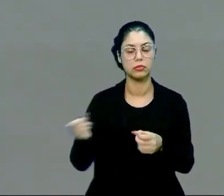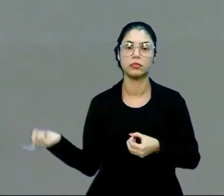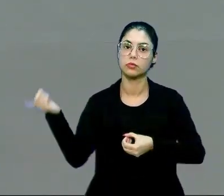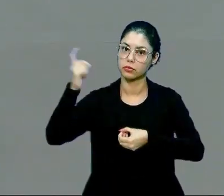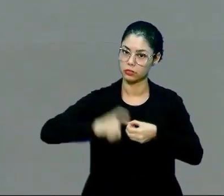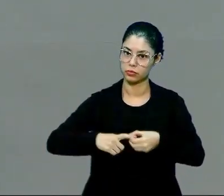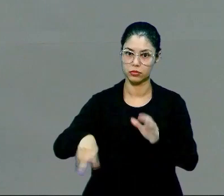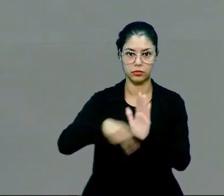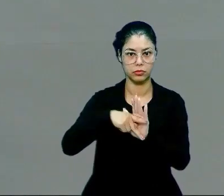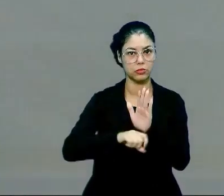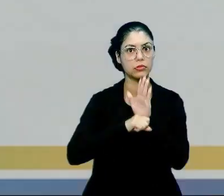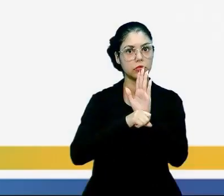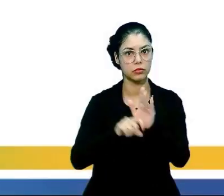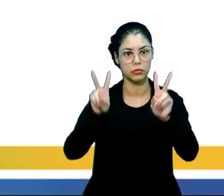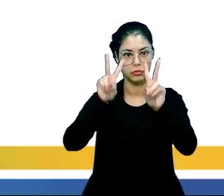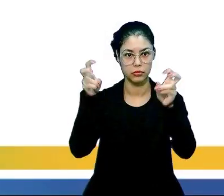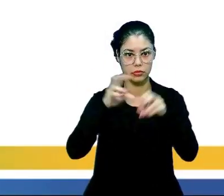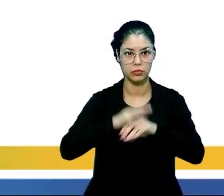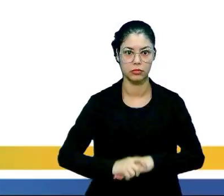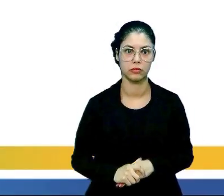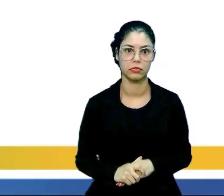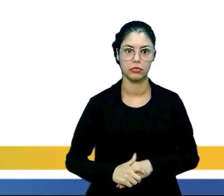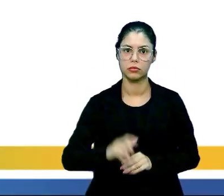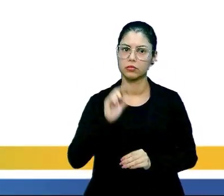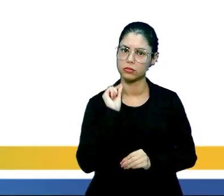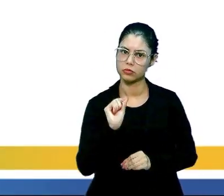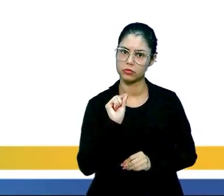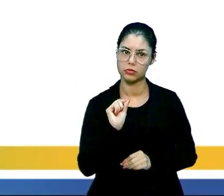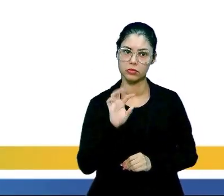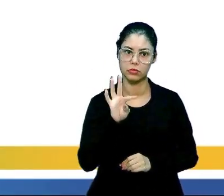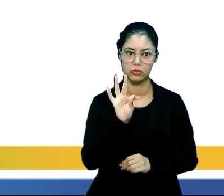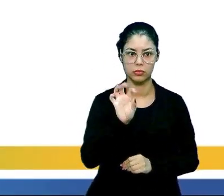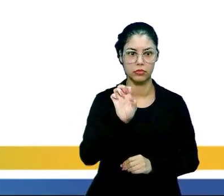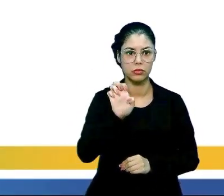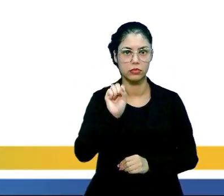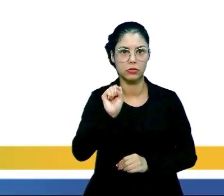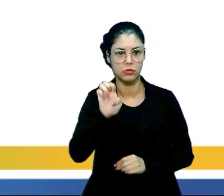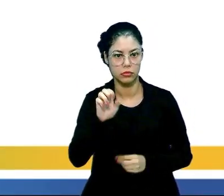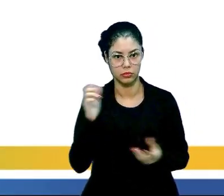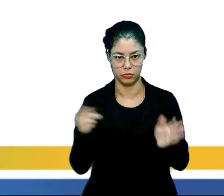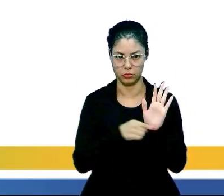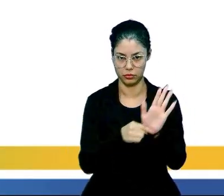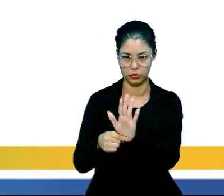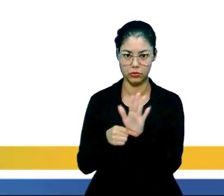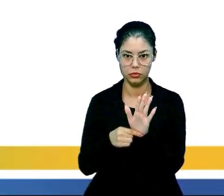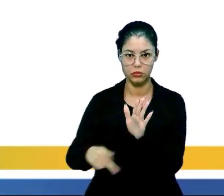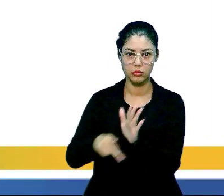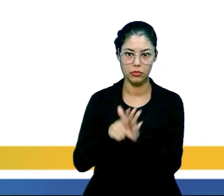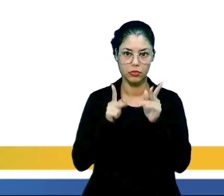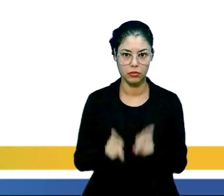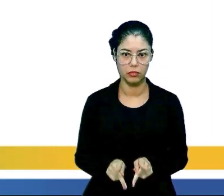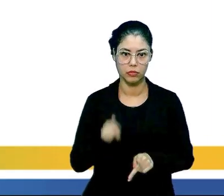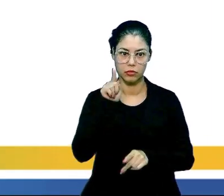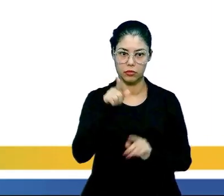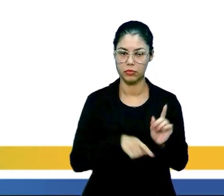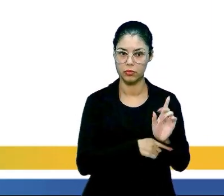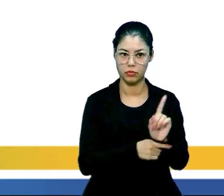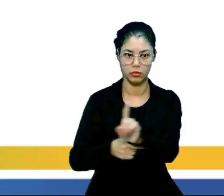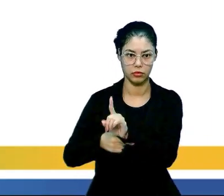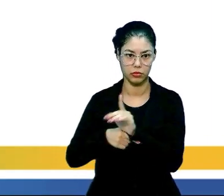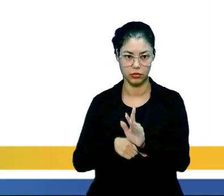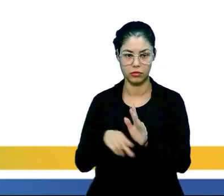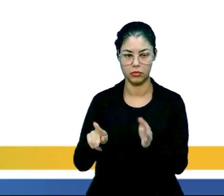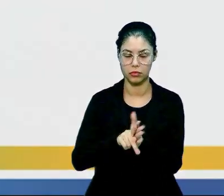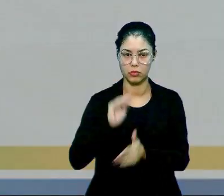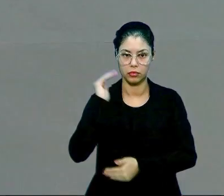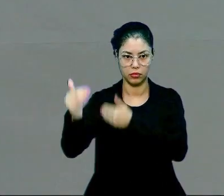voltada para a proposta do tema. E o que seria a tese? É o que mostrará o posicionamento que você irá